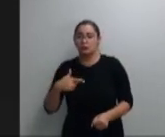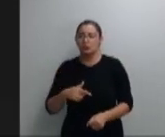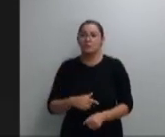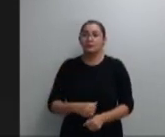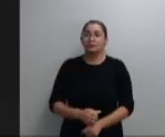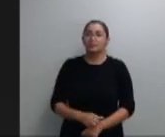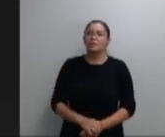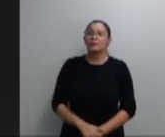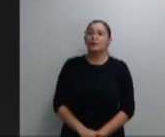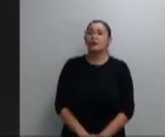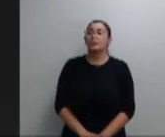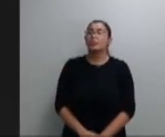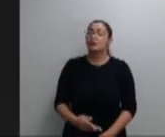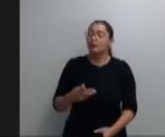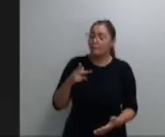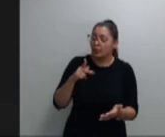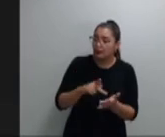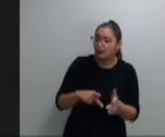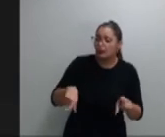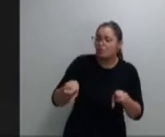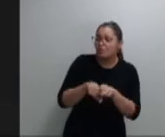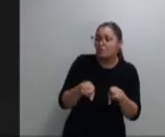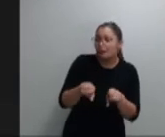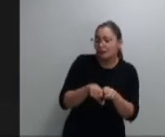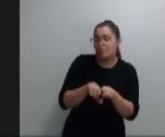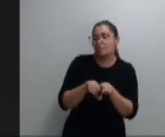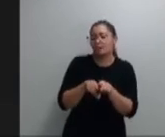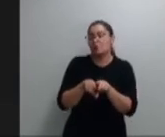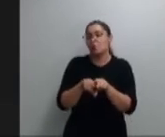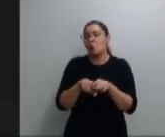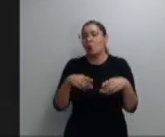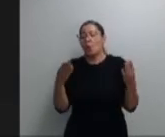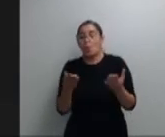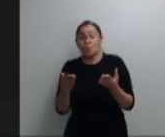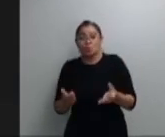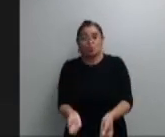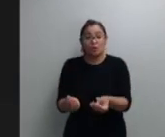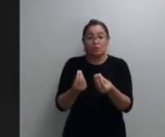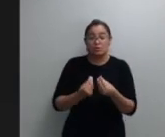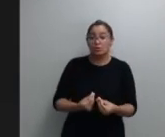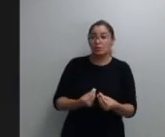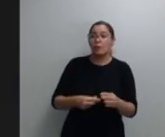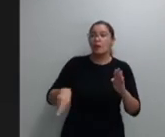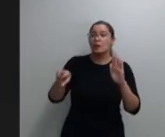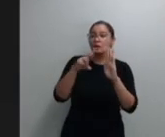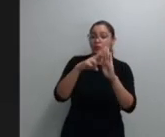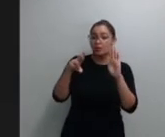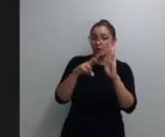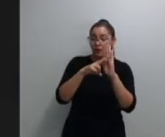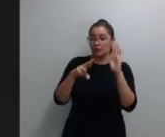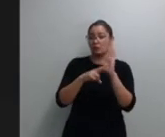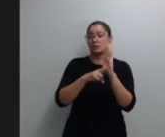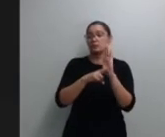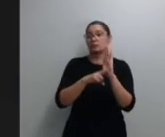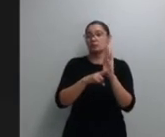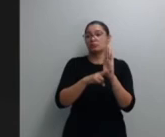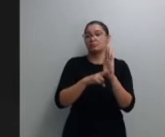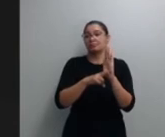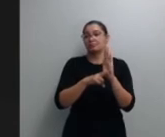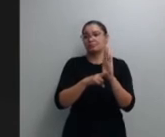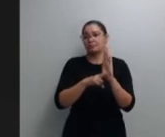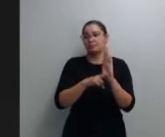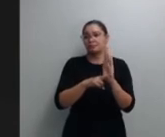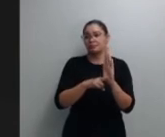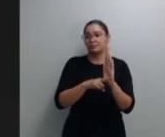já ostentava a redação hoje trazida pela norma em vigor então apesar de termos tidos aqui a sucessão de